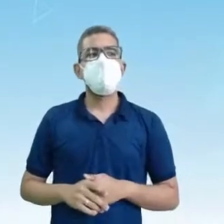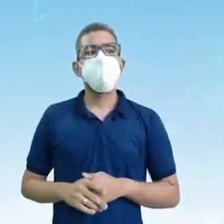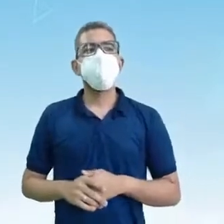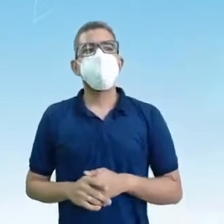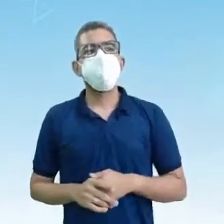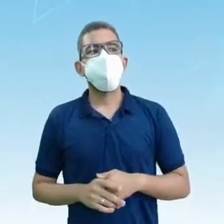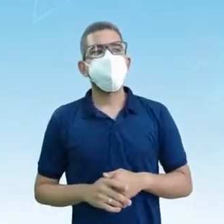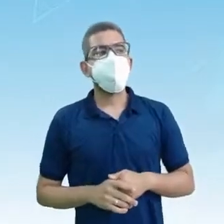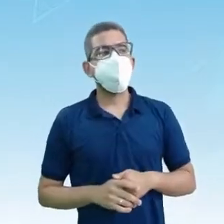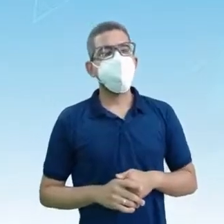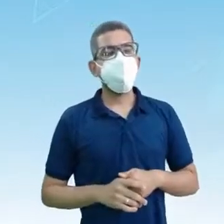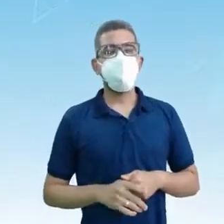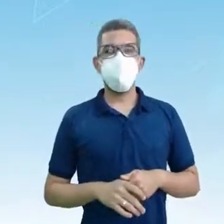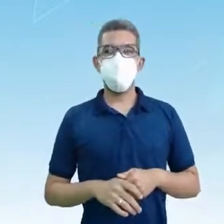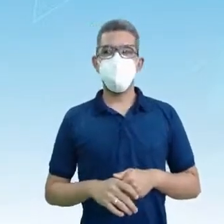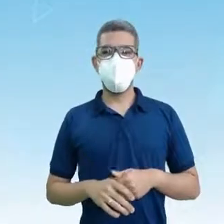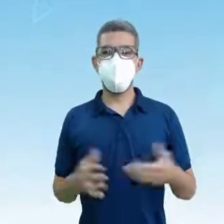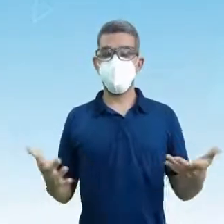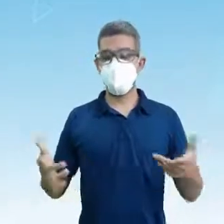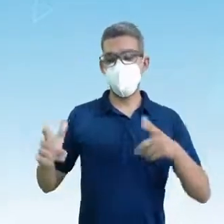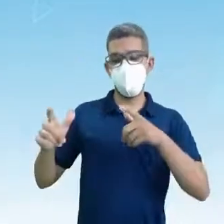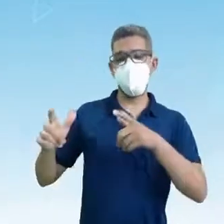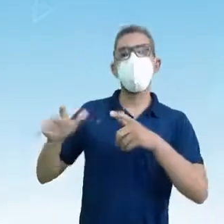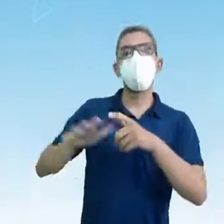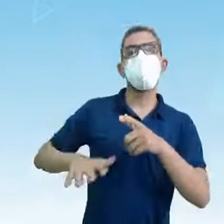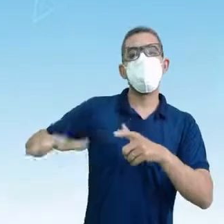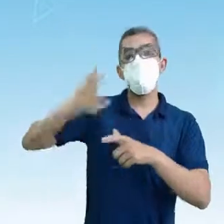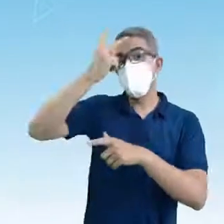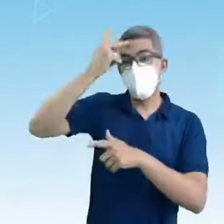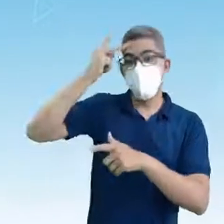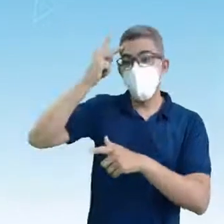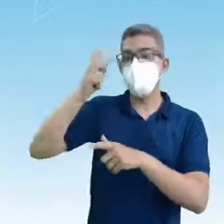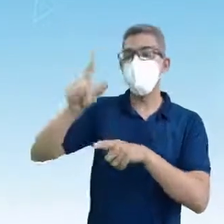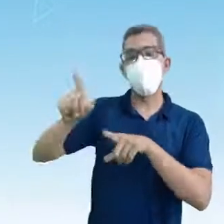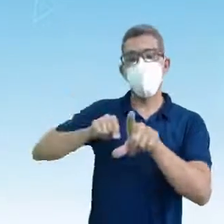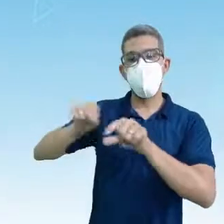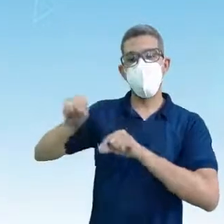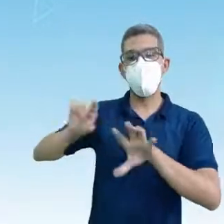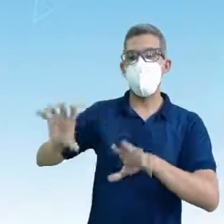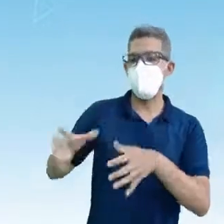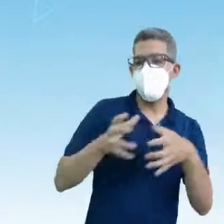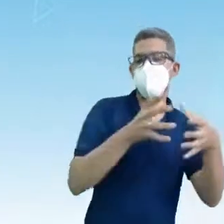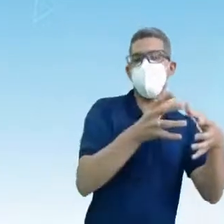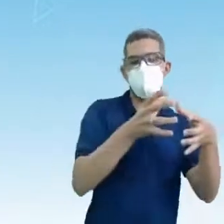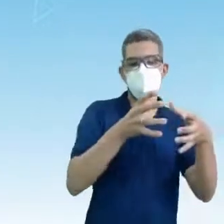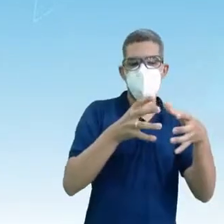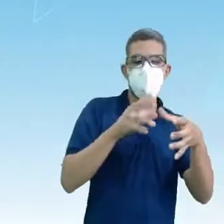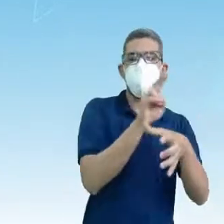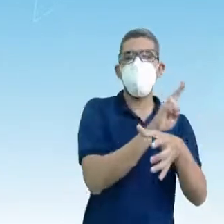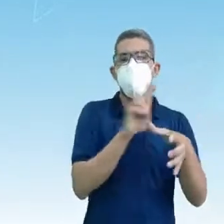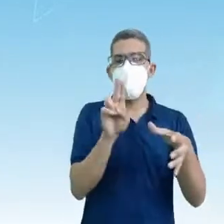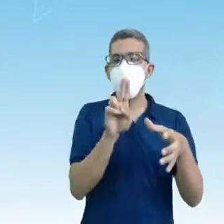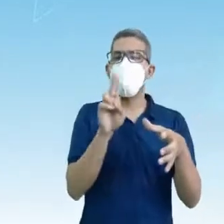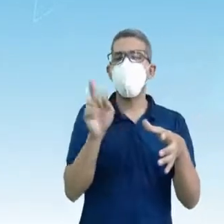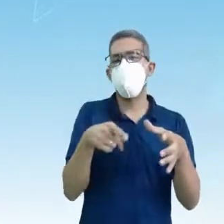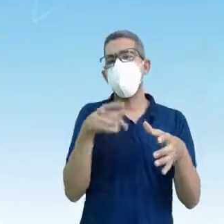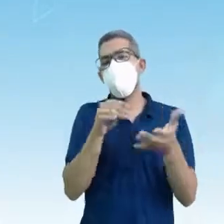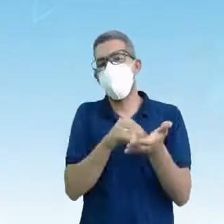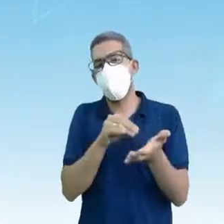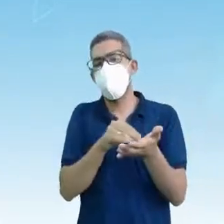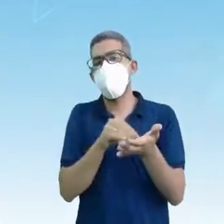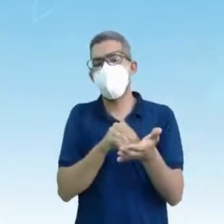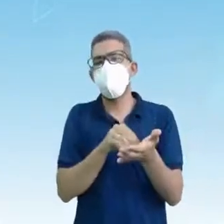a insuficiência em designar essas pessoas a uma determinada categoria, uma vez que